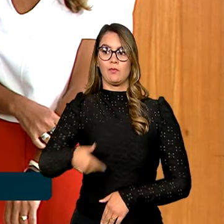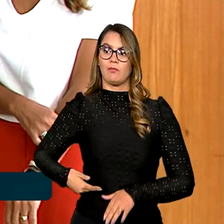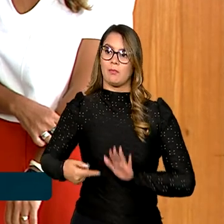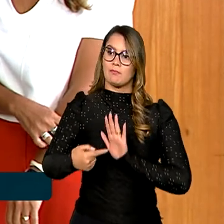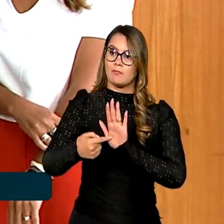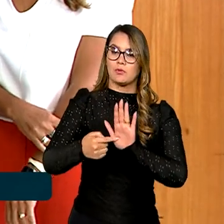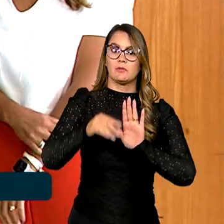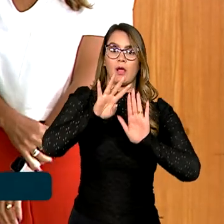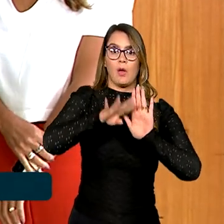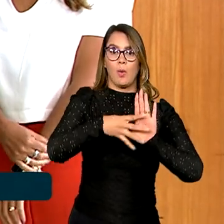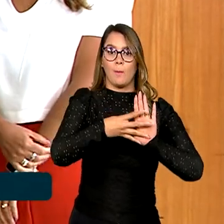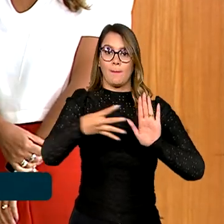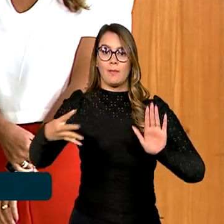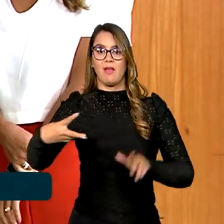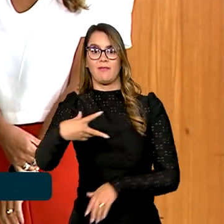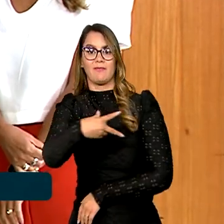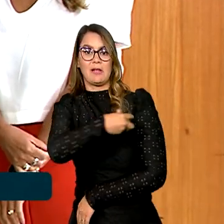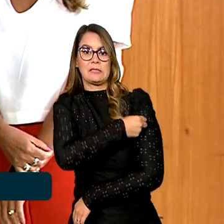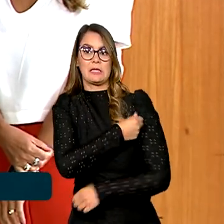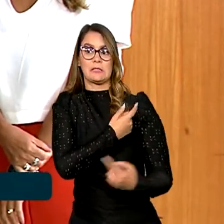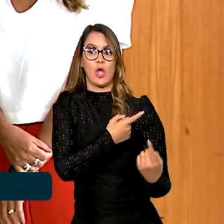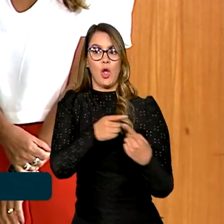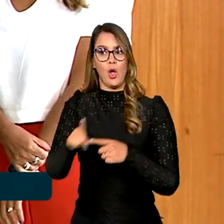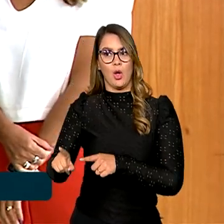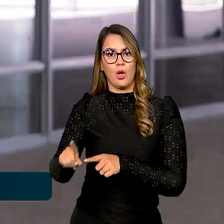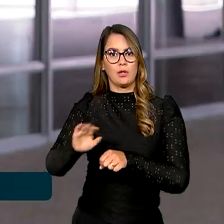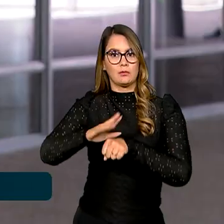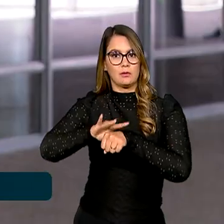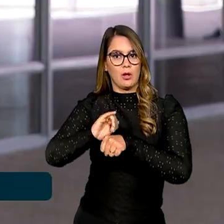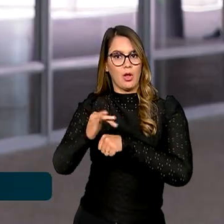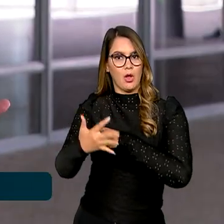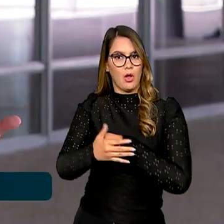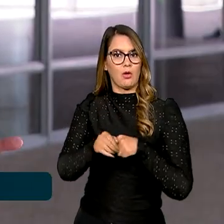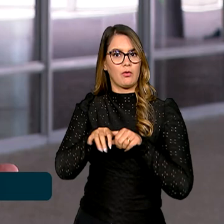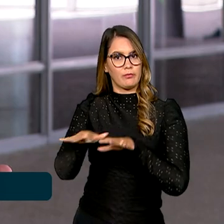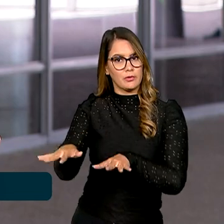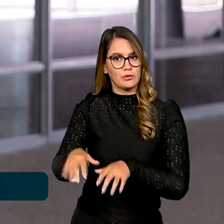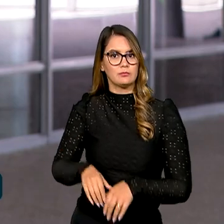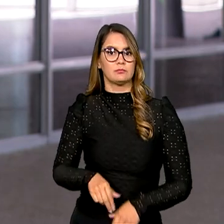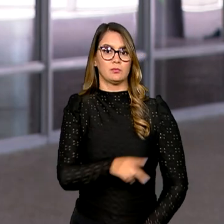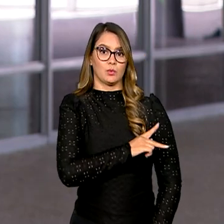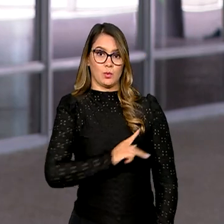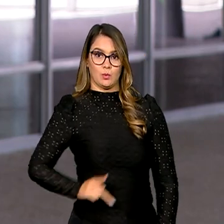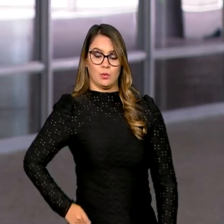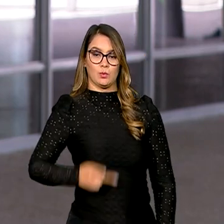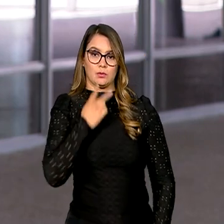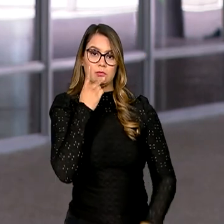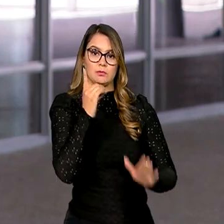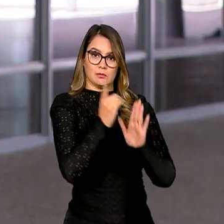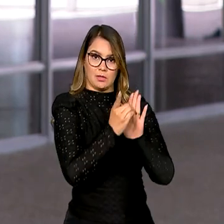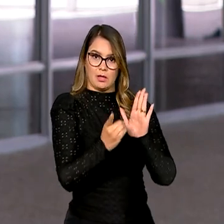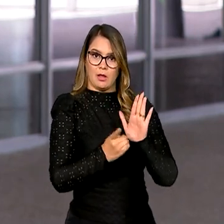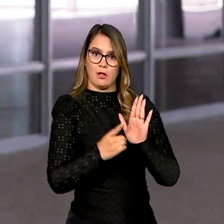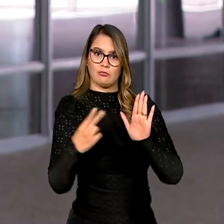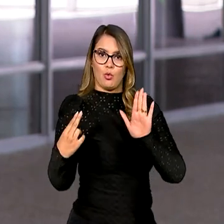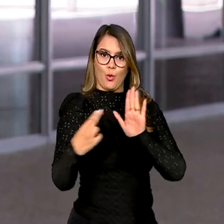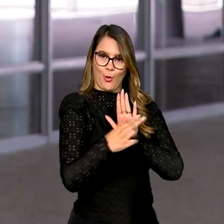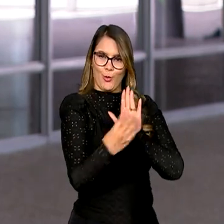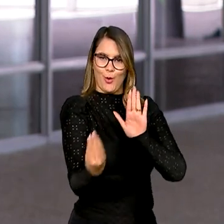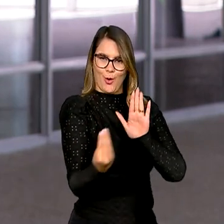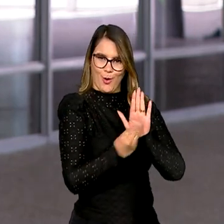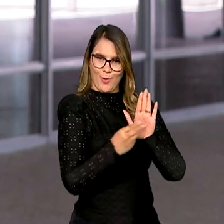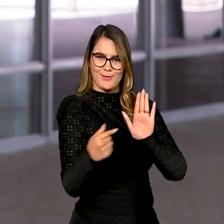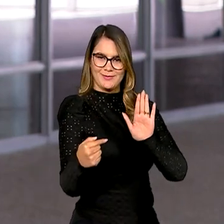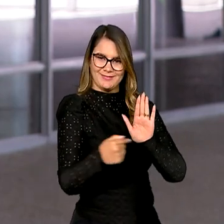de vacinação contra a Covid-19 durante a pandemia. Segundo o presidente Lula, o decreto com a nomeação de Ricardo